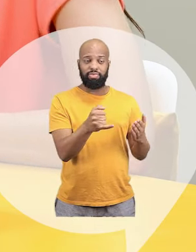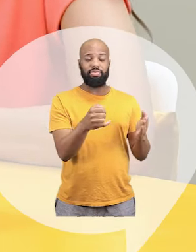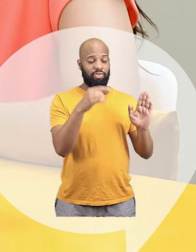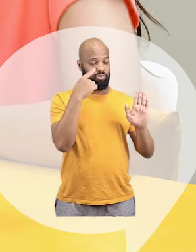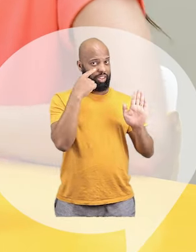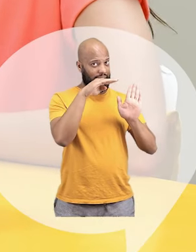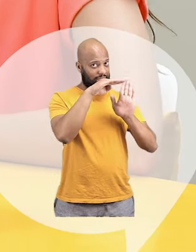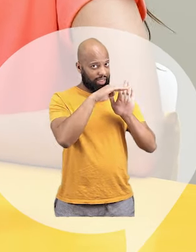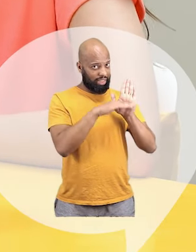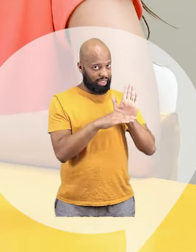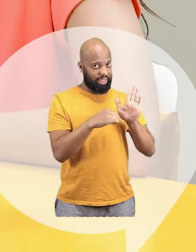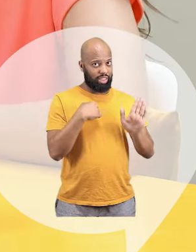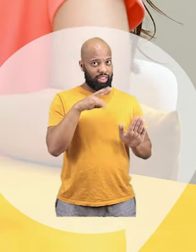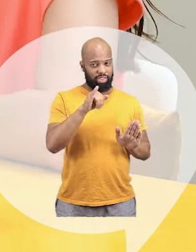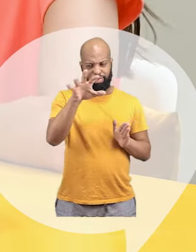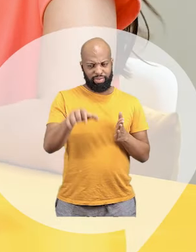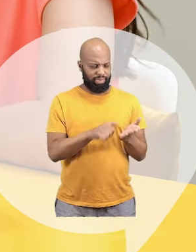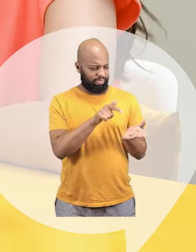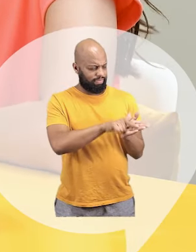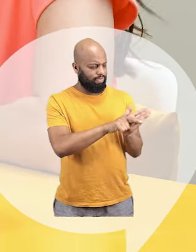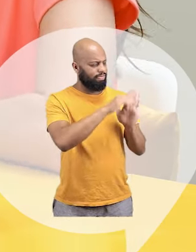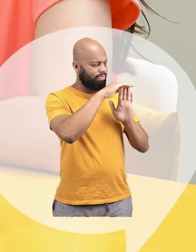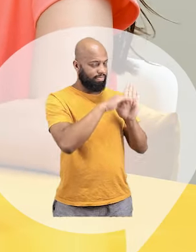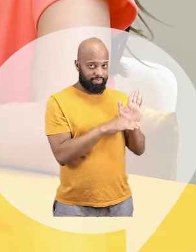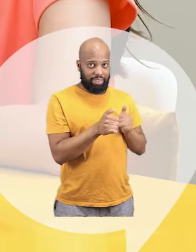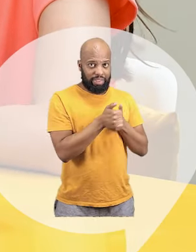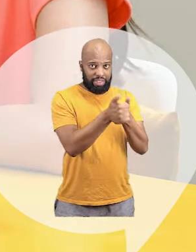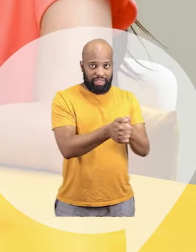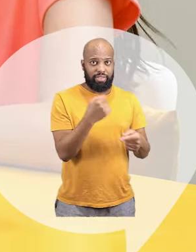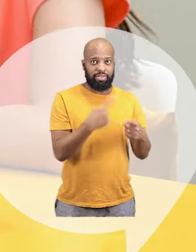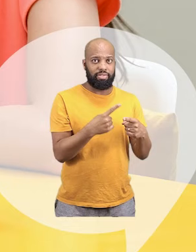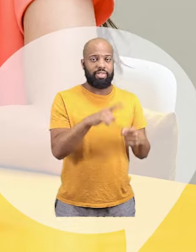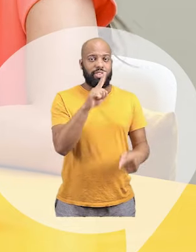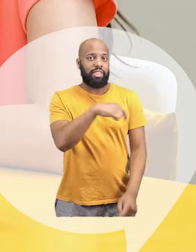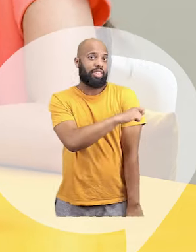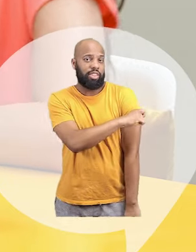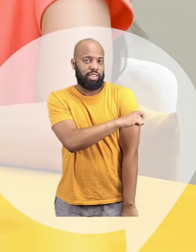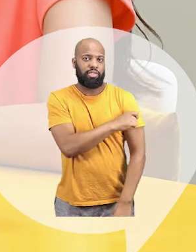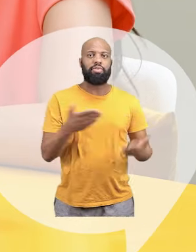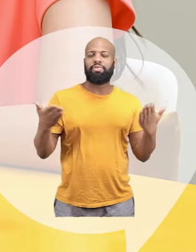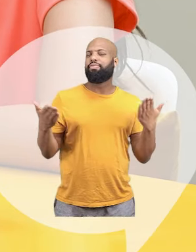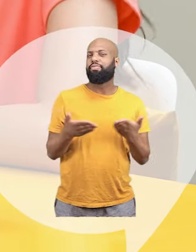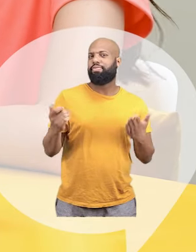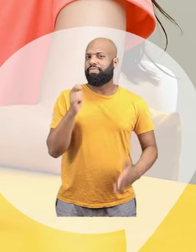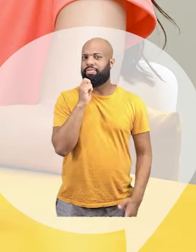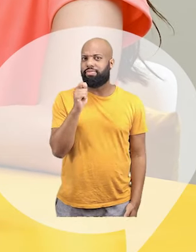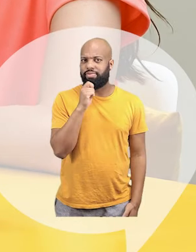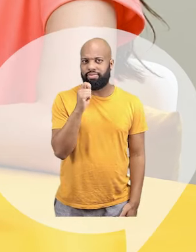que vai compor a mesma coisa é vou até pegar aqui pra gente escrever